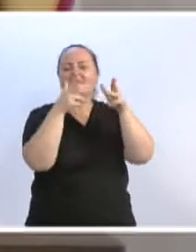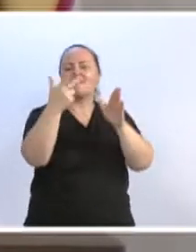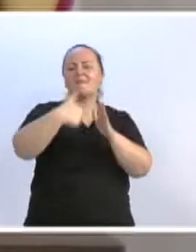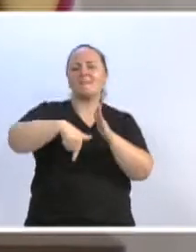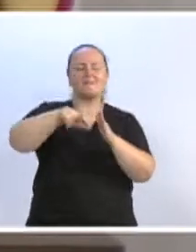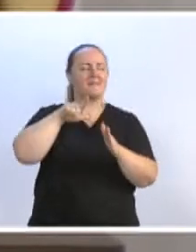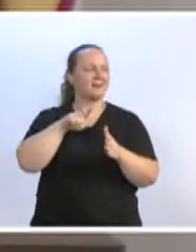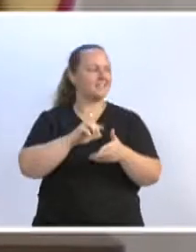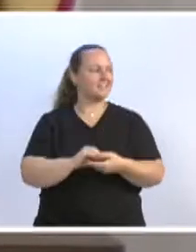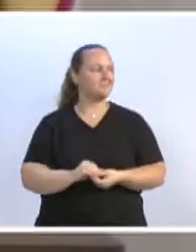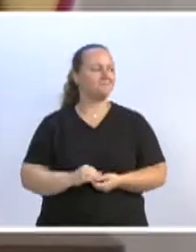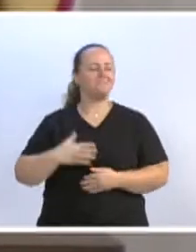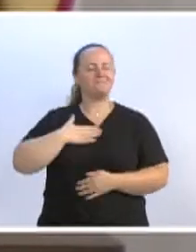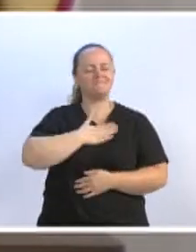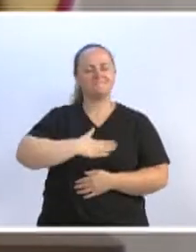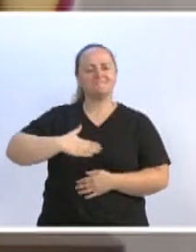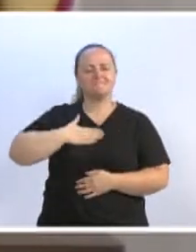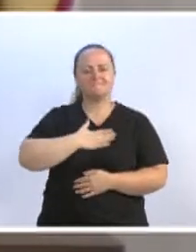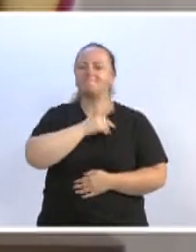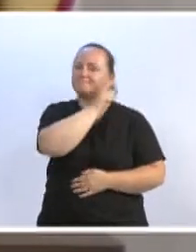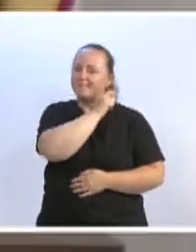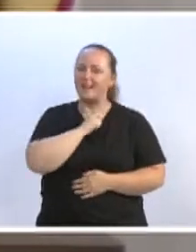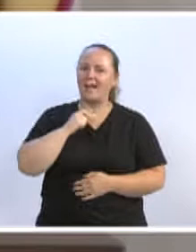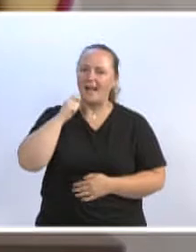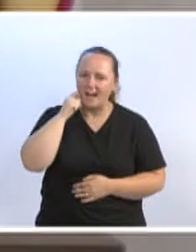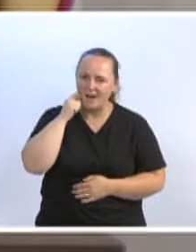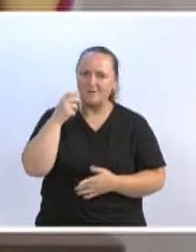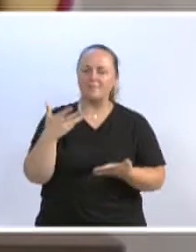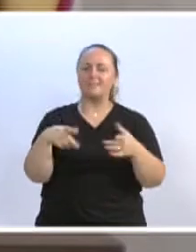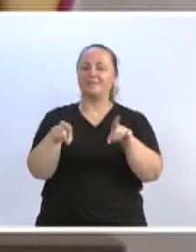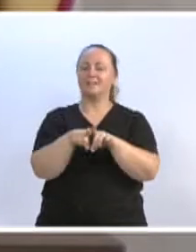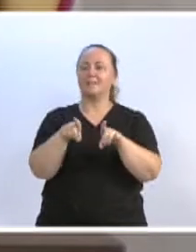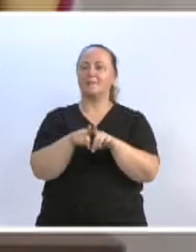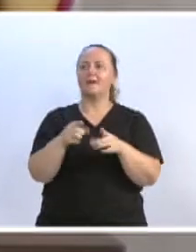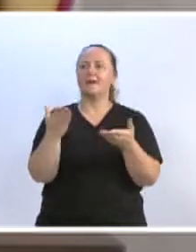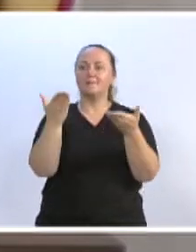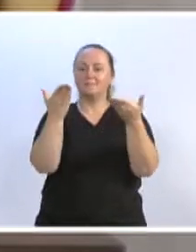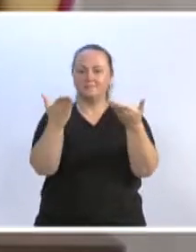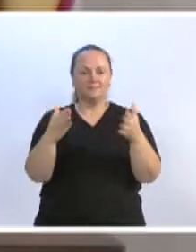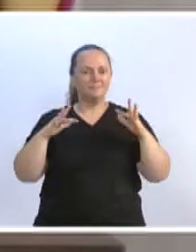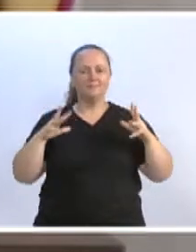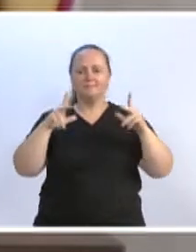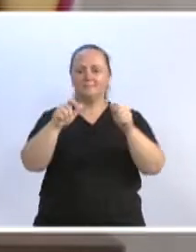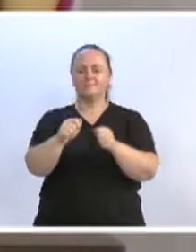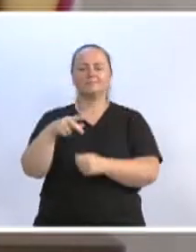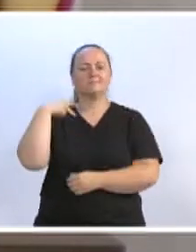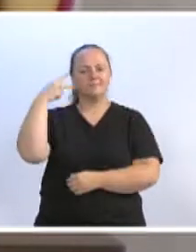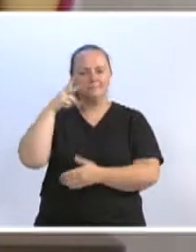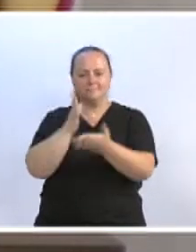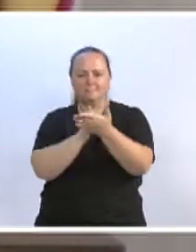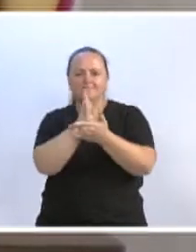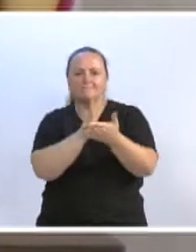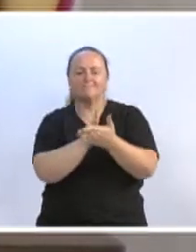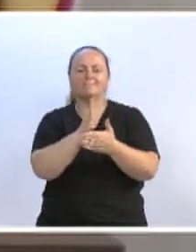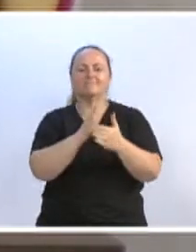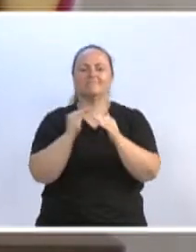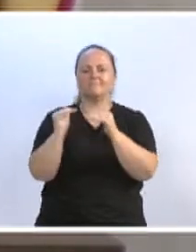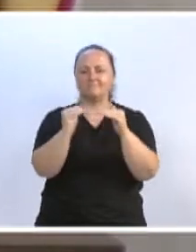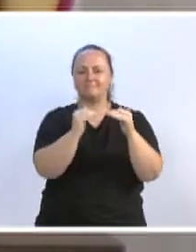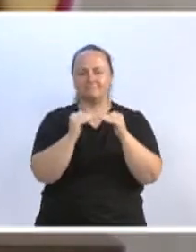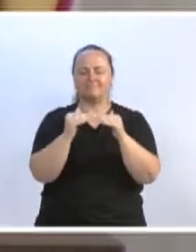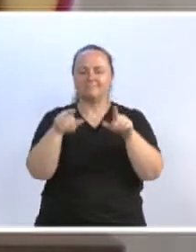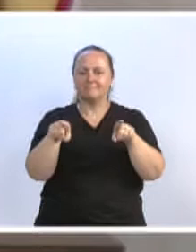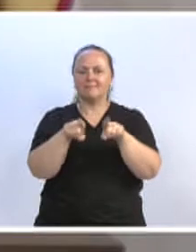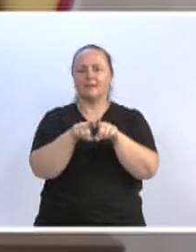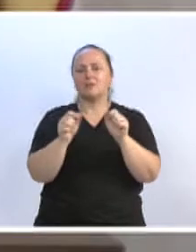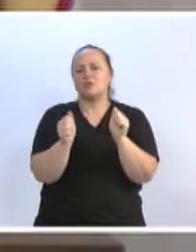noite. Quero saudar o vereador Ricardo Alba, né, em seu nome, saudar aqui também todos os vereadores que aprovaram essa sessão solene,